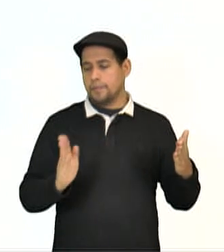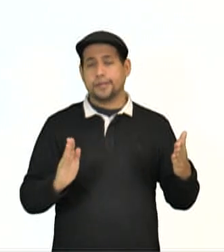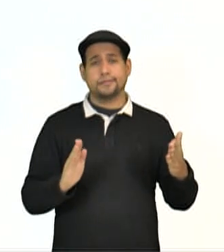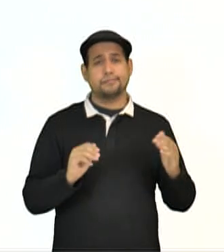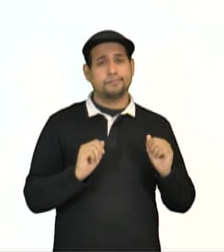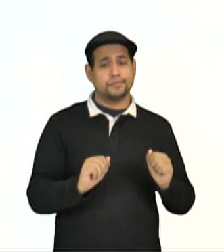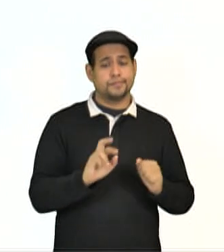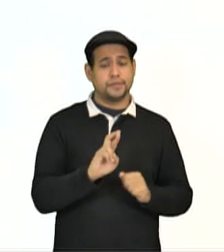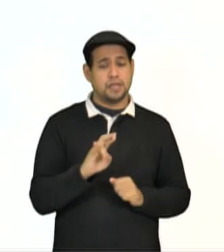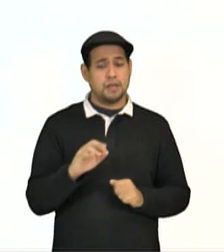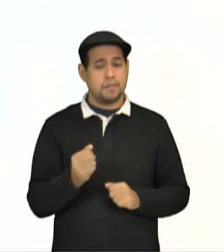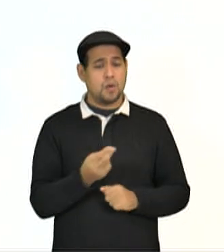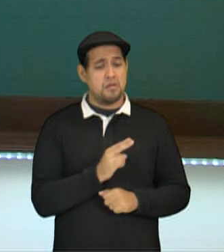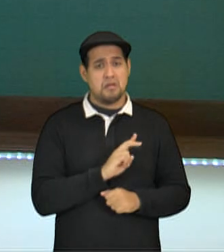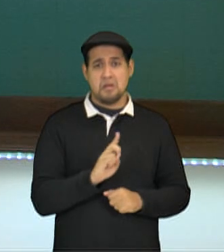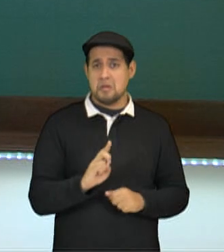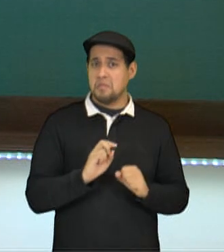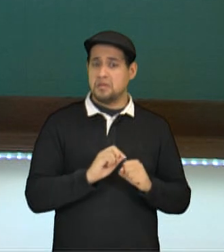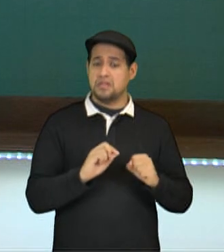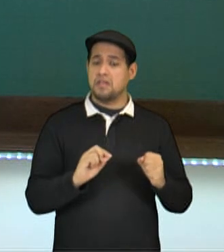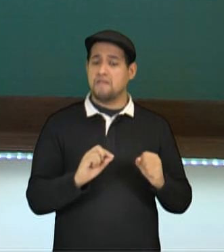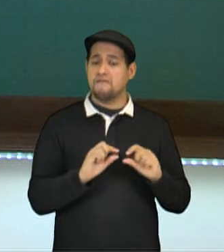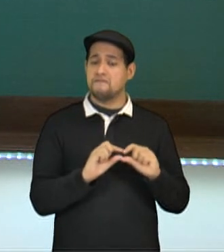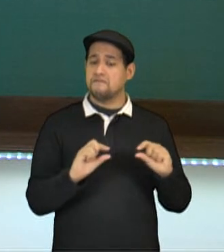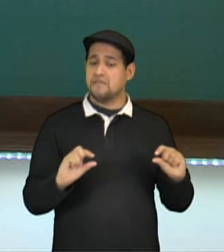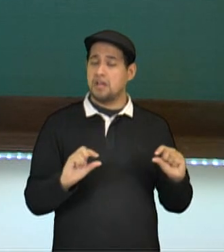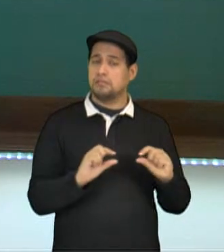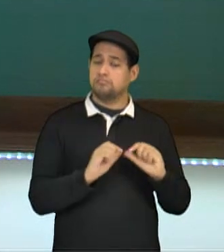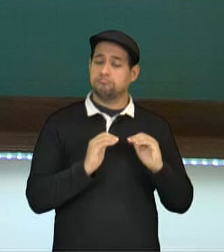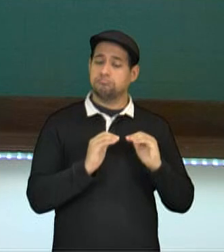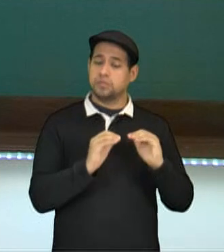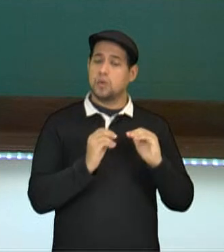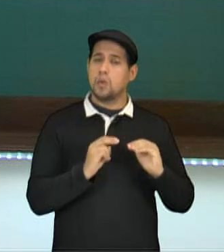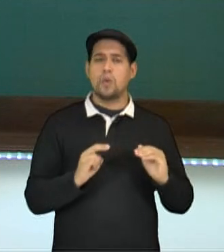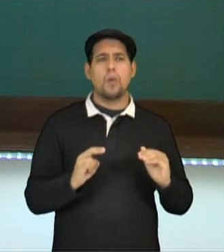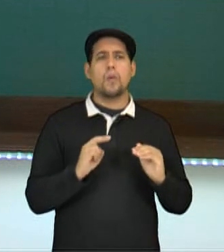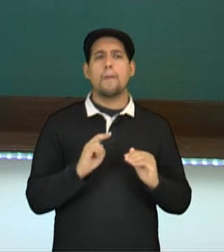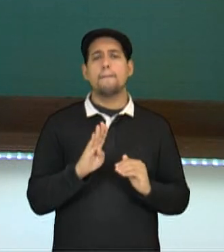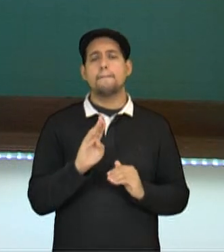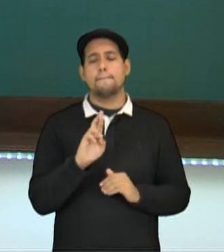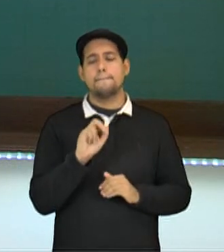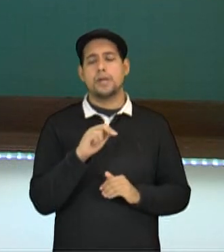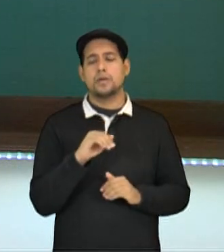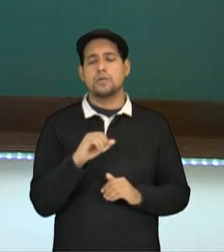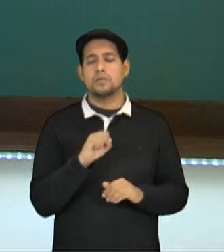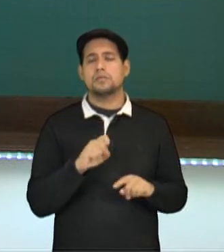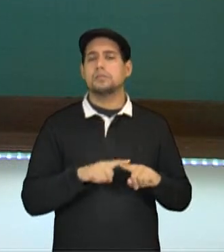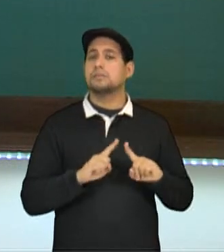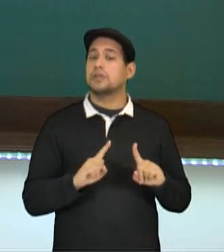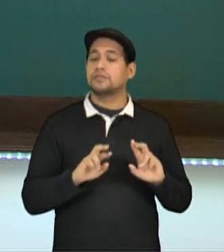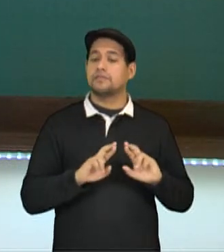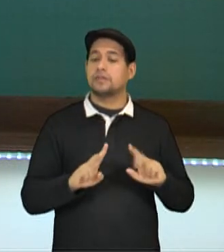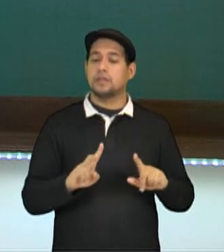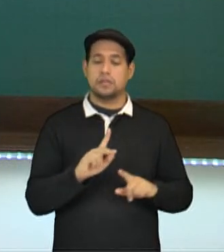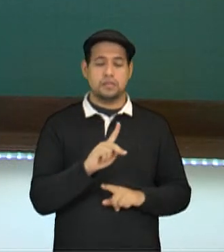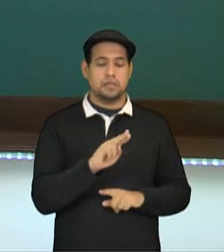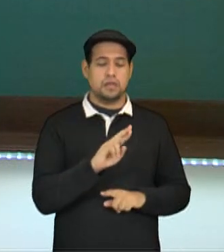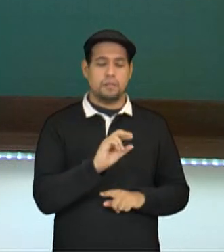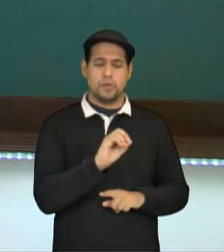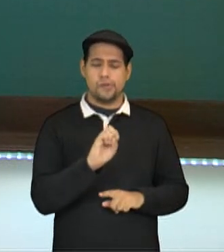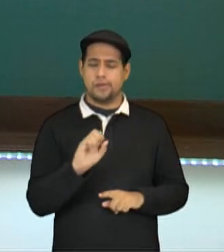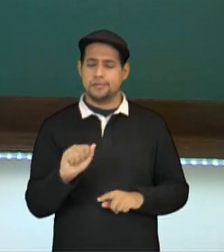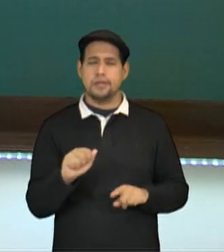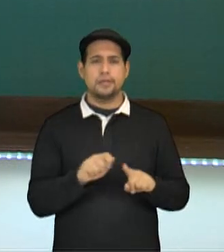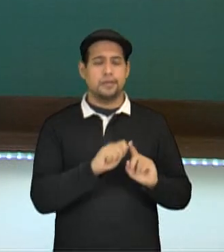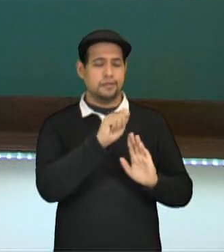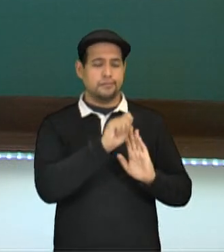Pode ser versos regulares ou versos brancos ali quando ele não apresenta rimas. Assim, diferente da prosa, a prosa é um